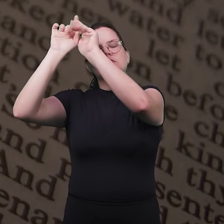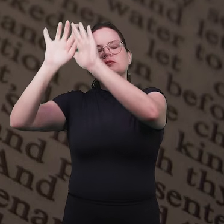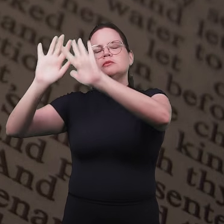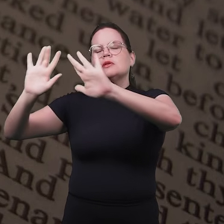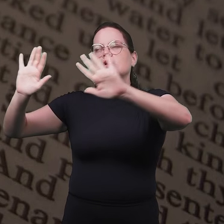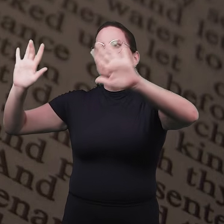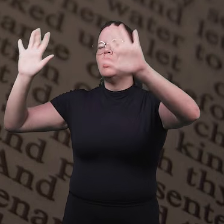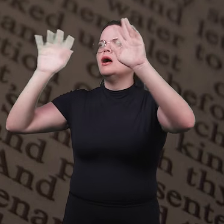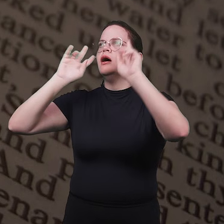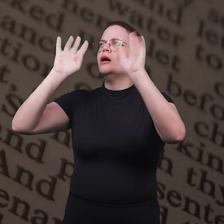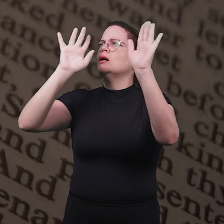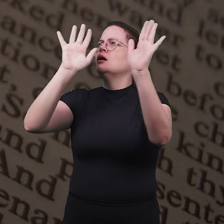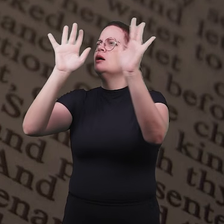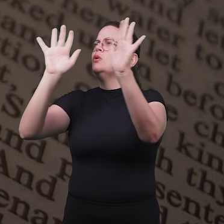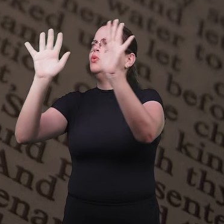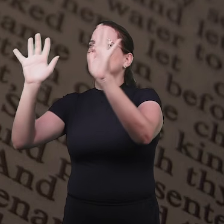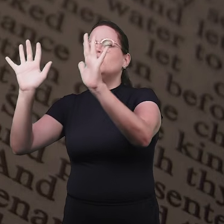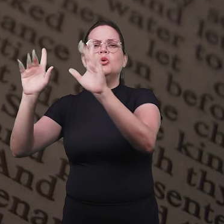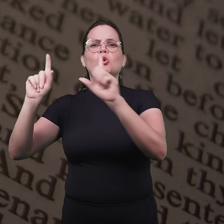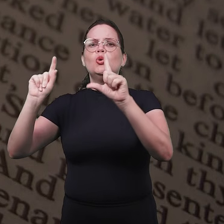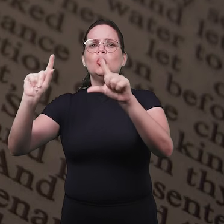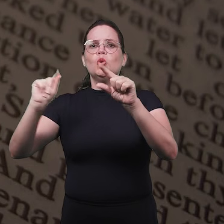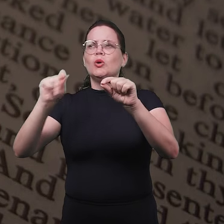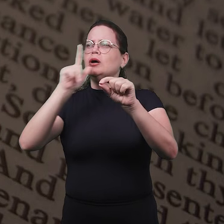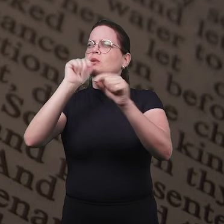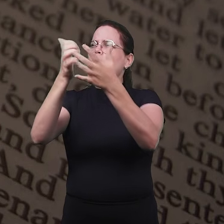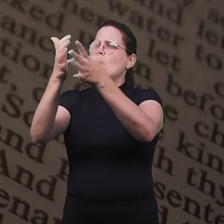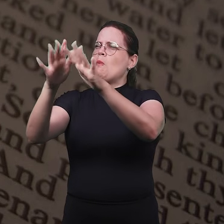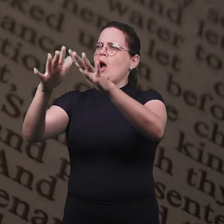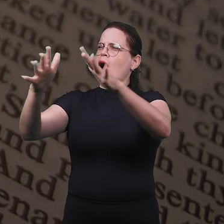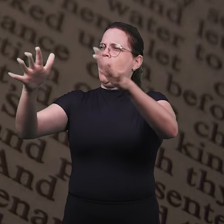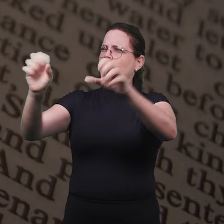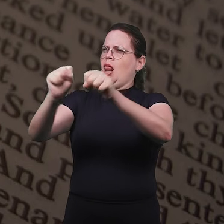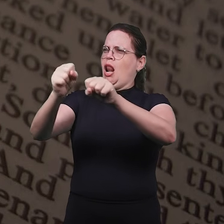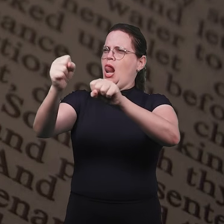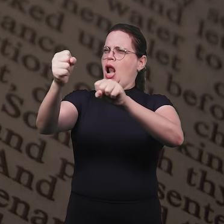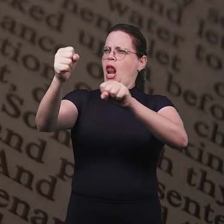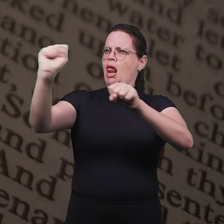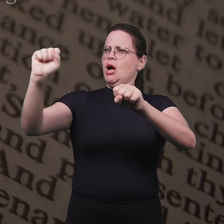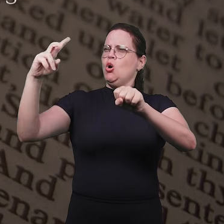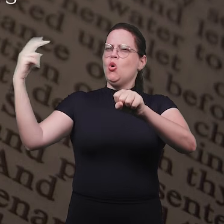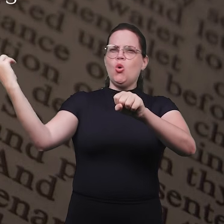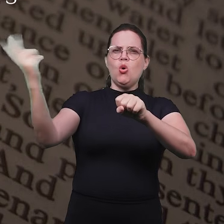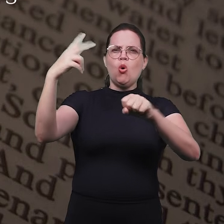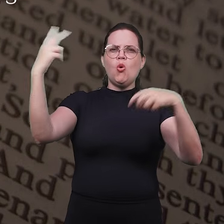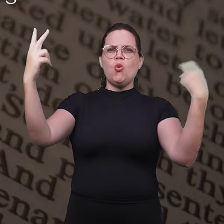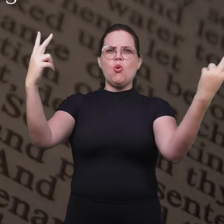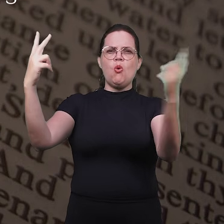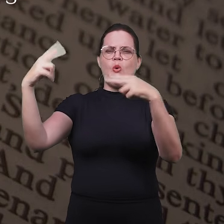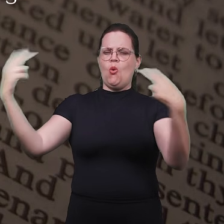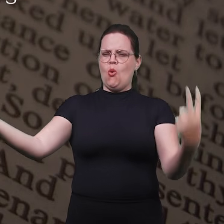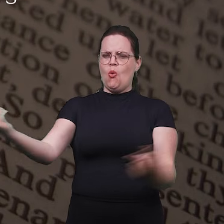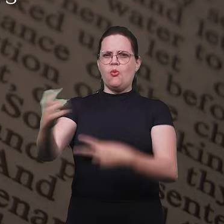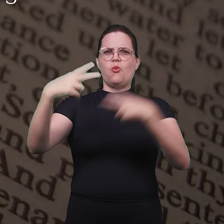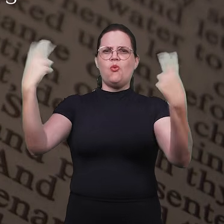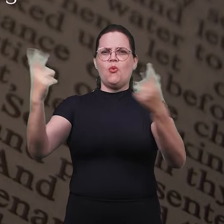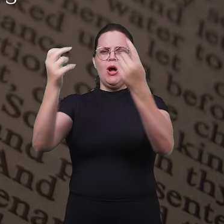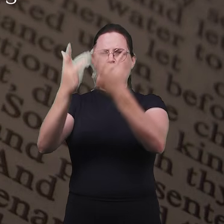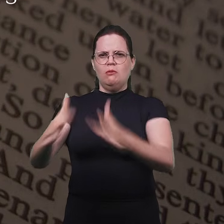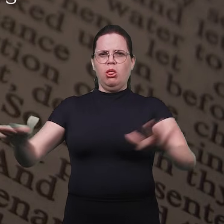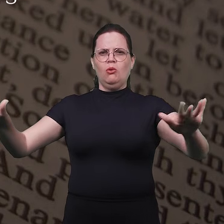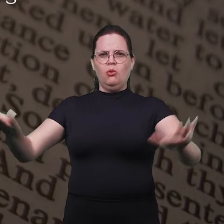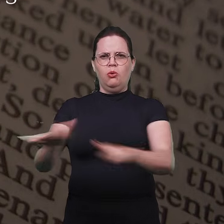e eis que os 4 ventos do céu combatiam no mar grande. E 4 animais